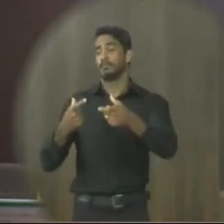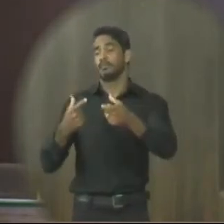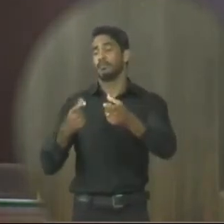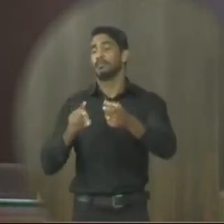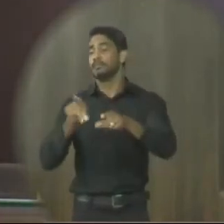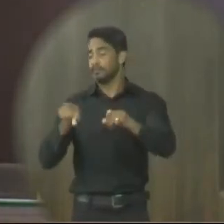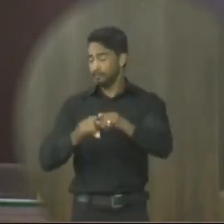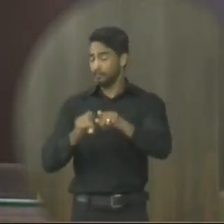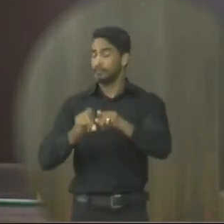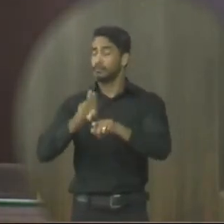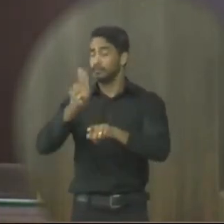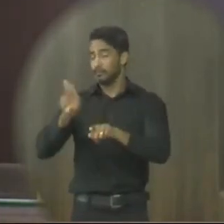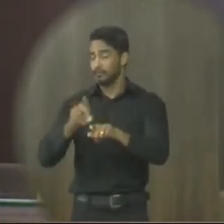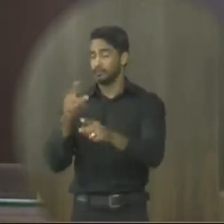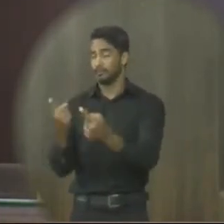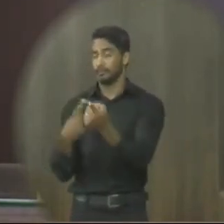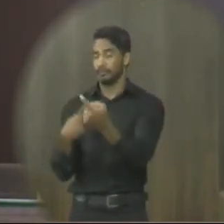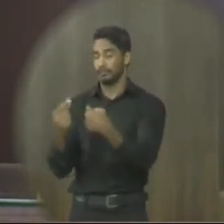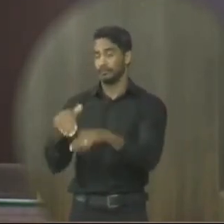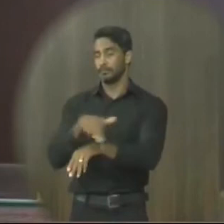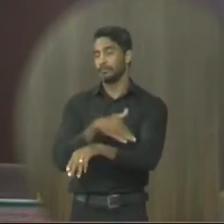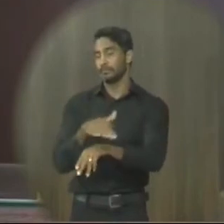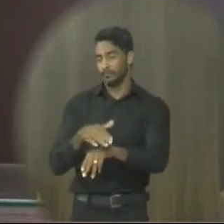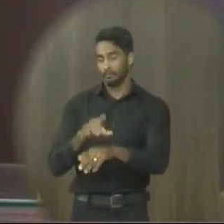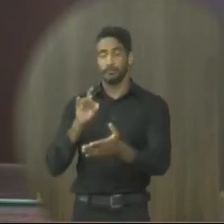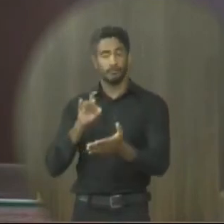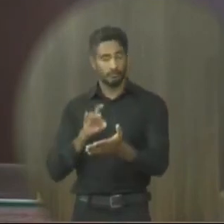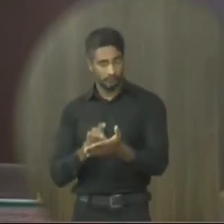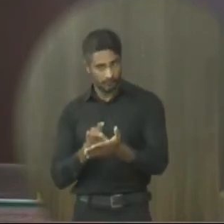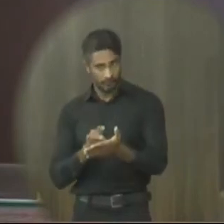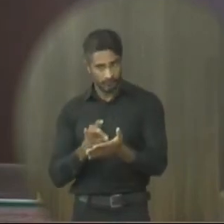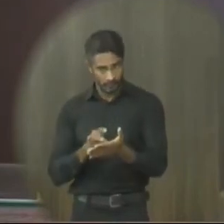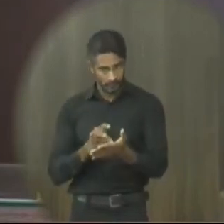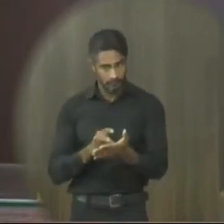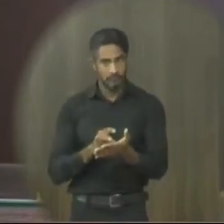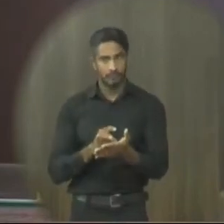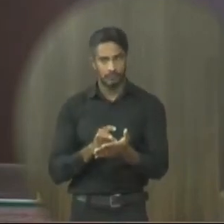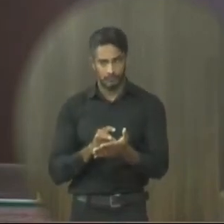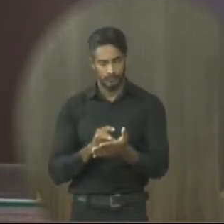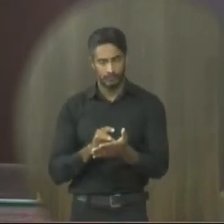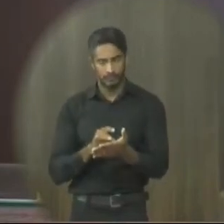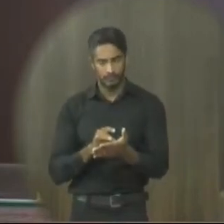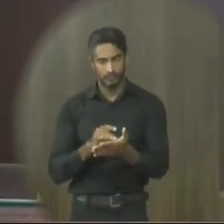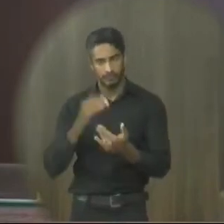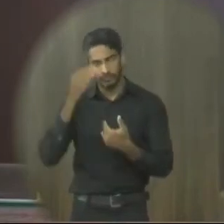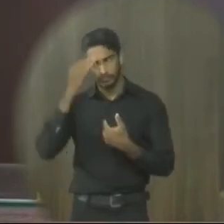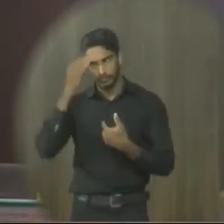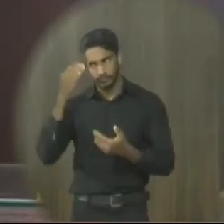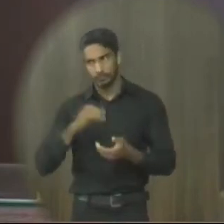na citada rua. Na certeza de contar com o vosso pronto atendimento,